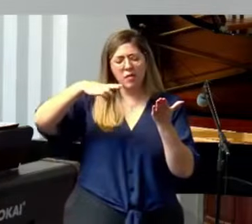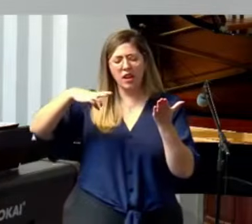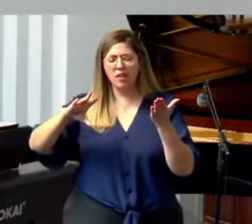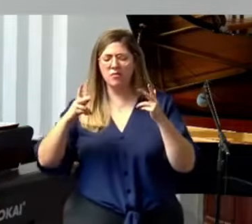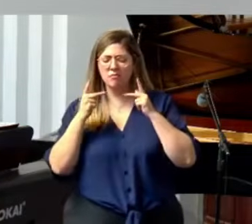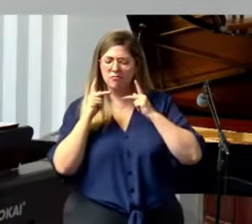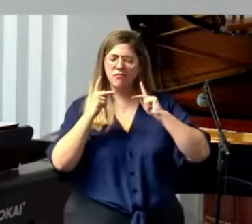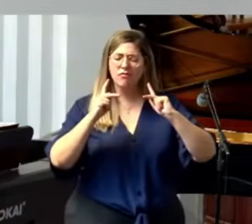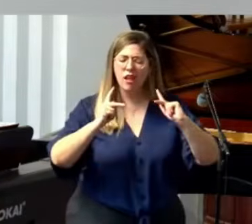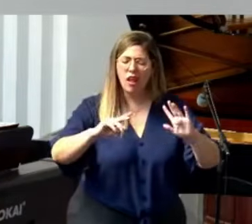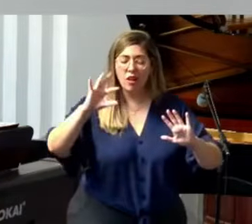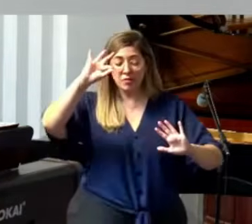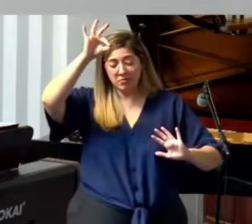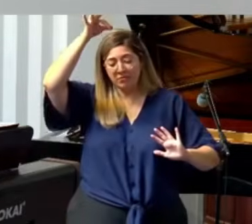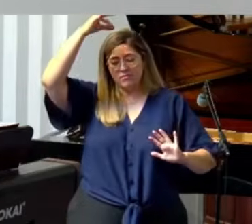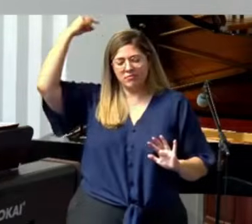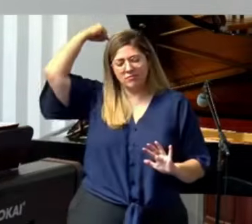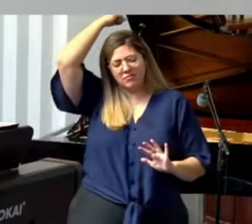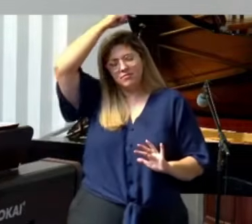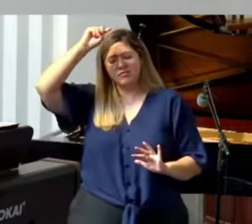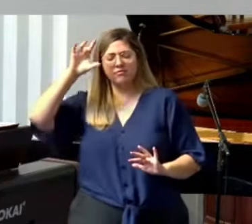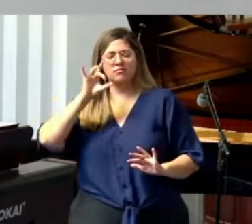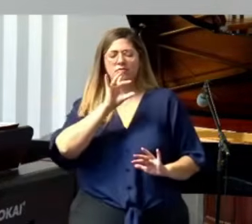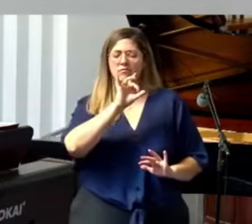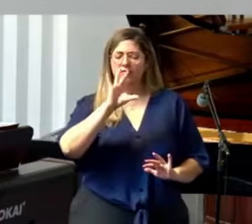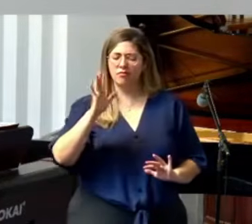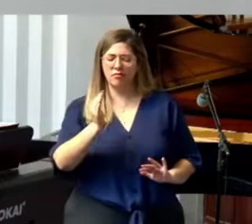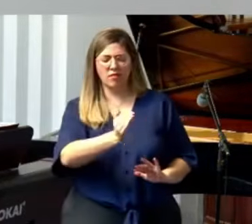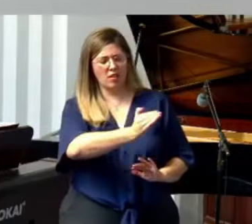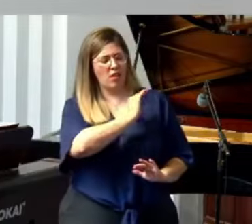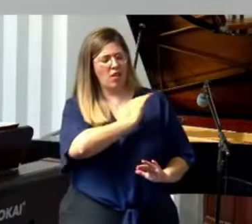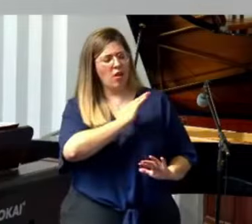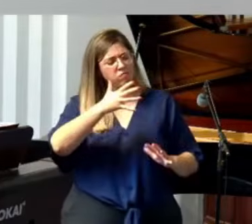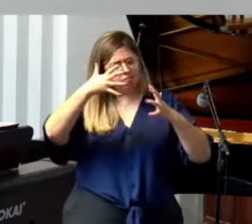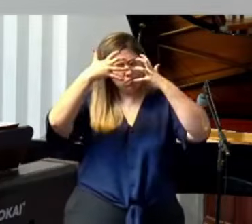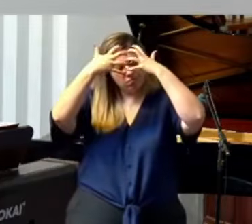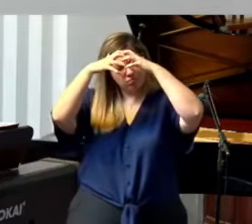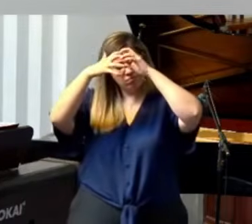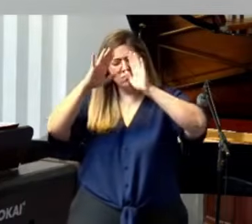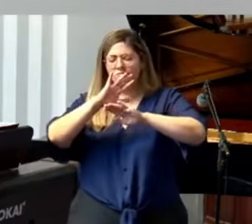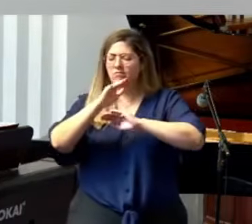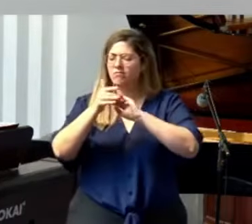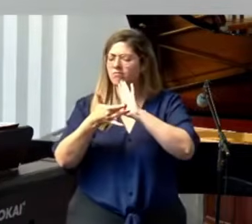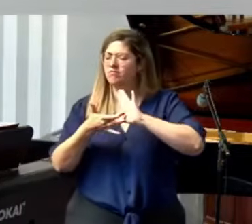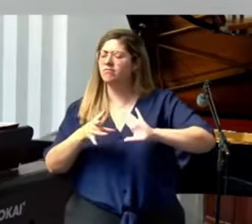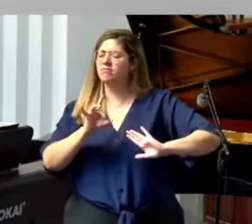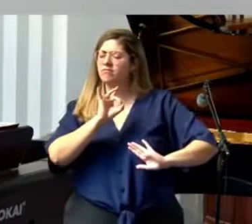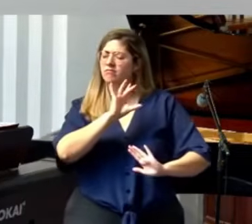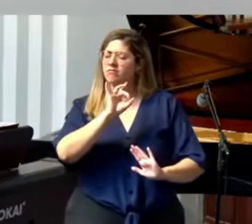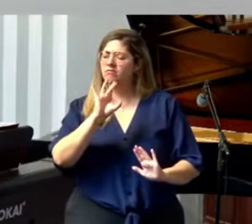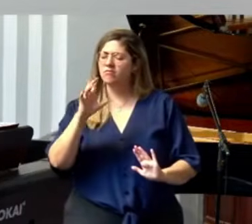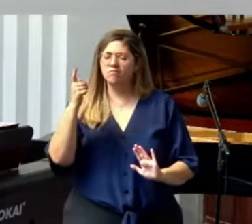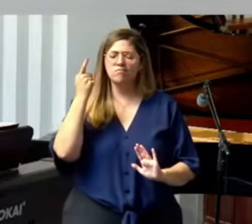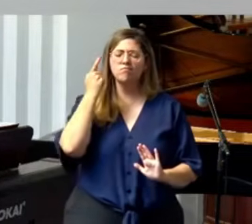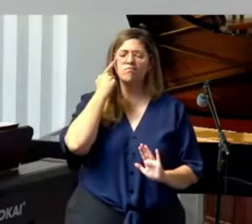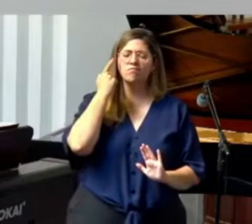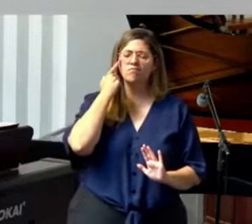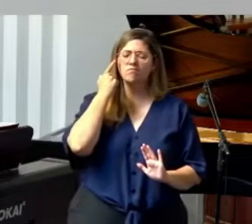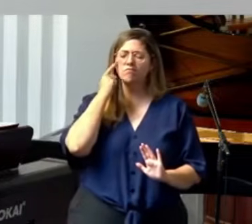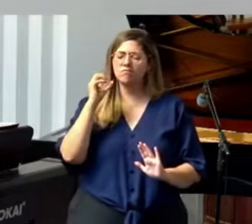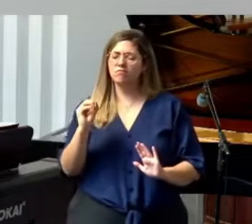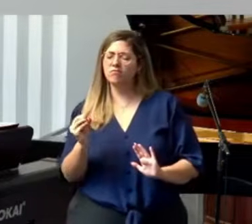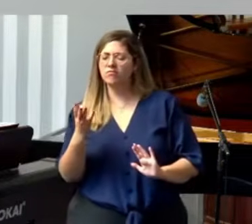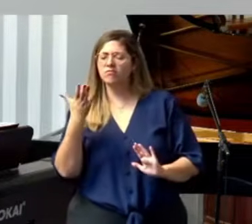e rogamos que o Teu Santo Espírito a ilumine em nossos corações, para que então, ó Deus, cada pensamento nosso,